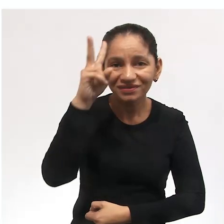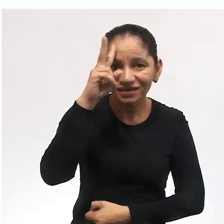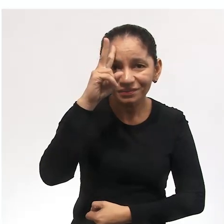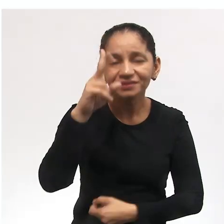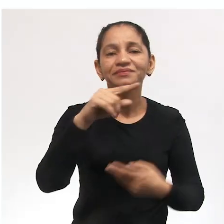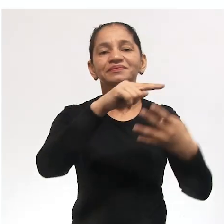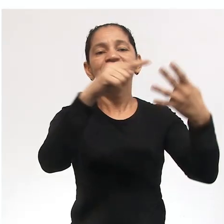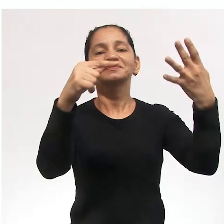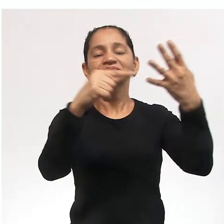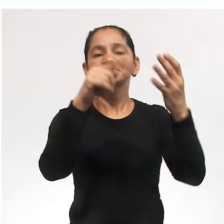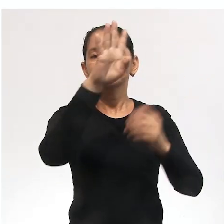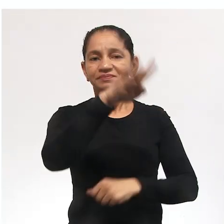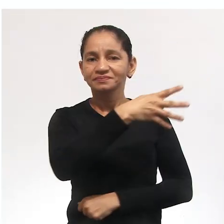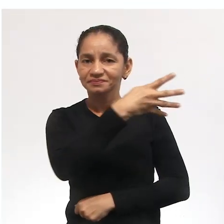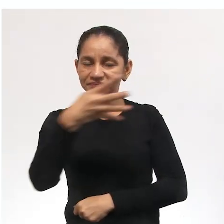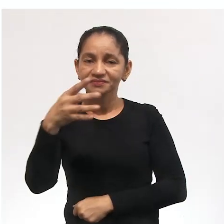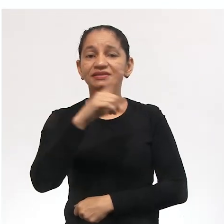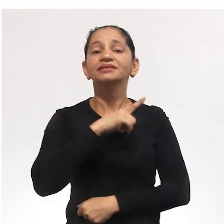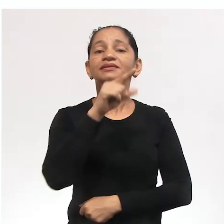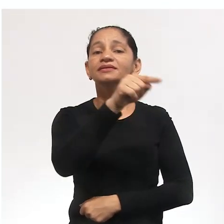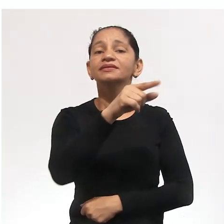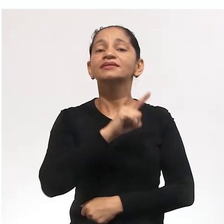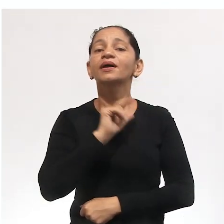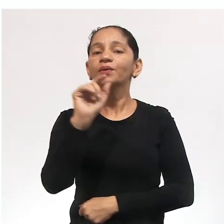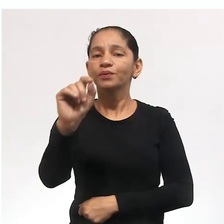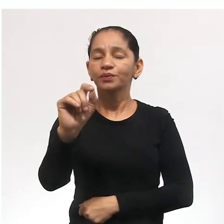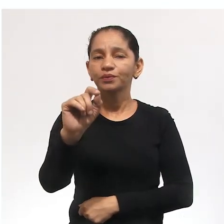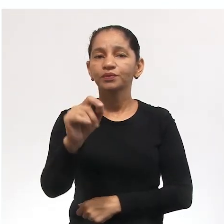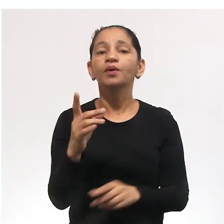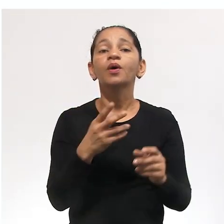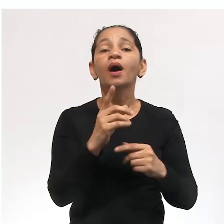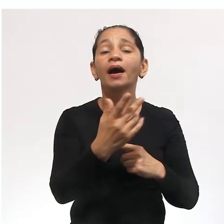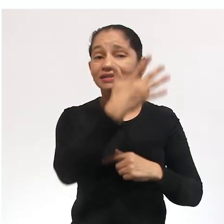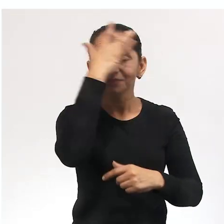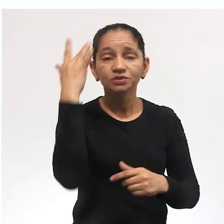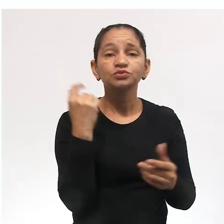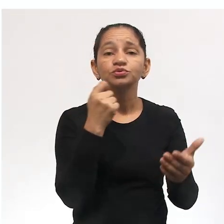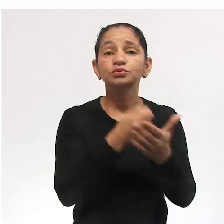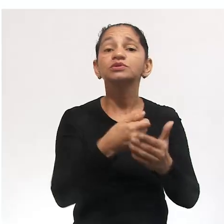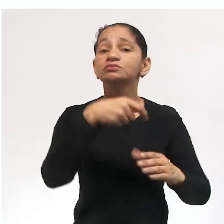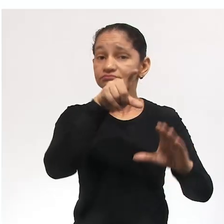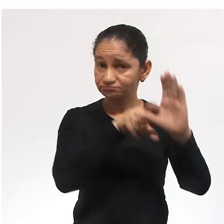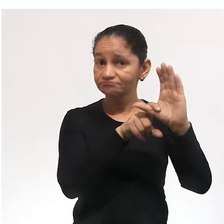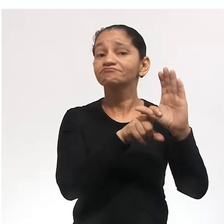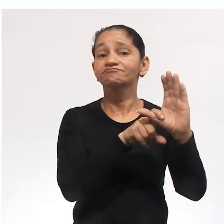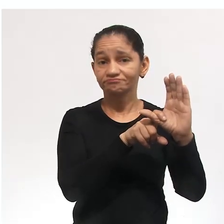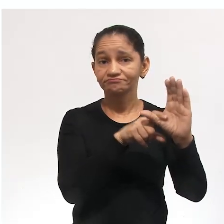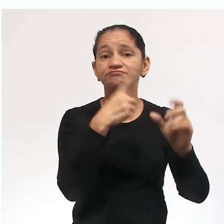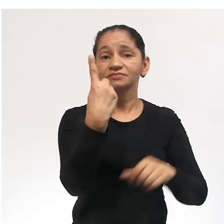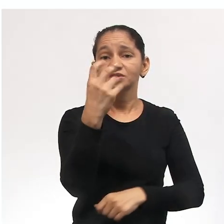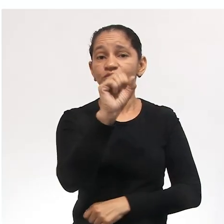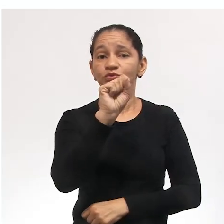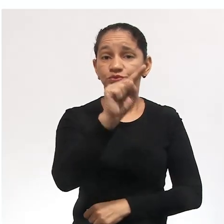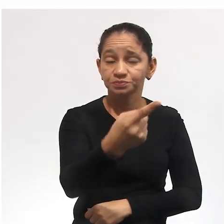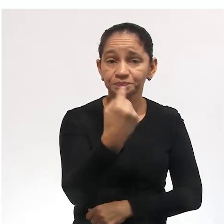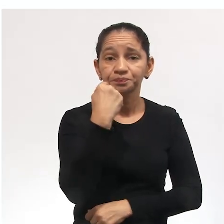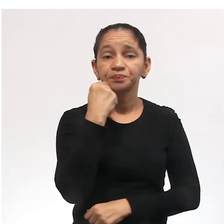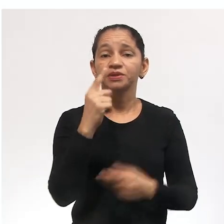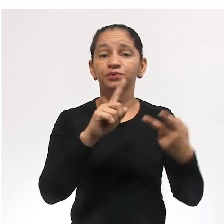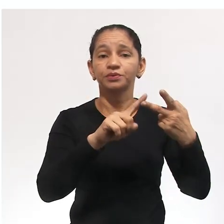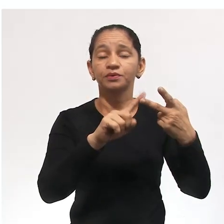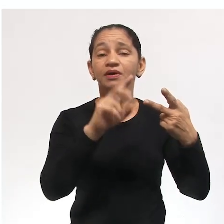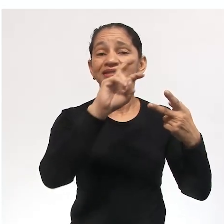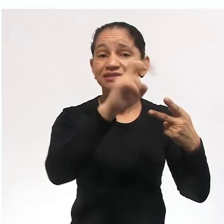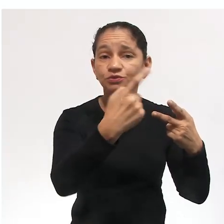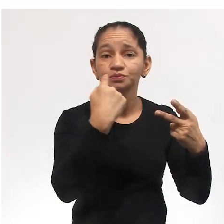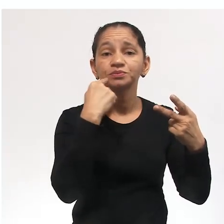passivo patrimônio líquido, nós temos o quê? Nós temos os fornecedores, nós devemos 18, contas a pagar 5. Passivo